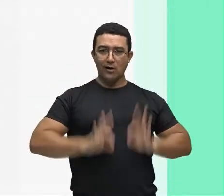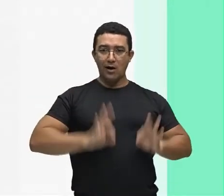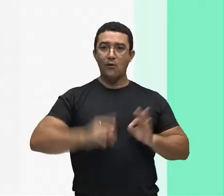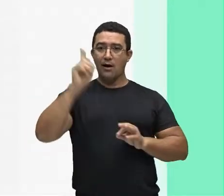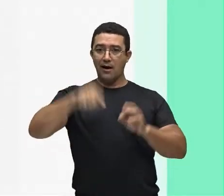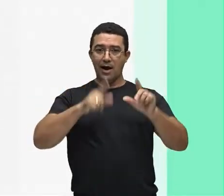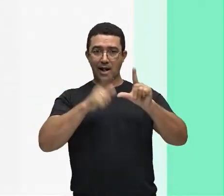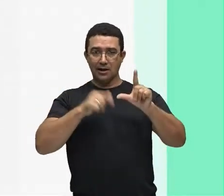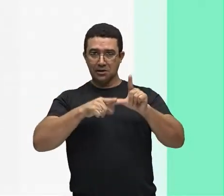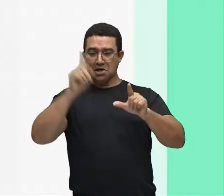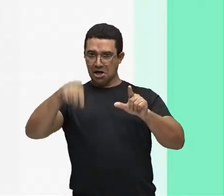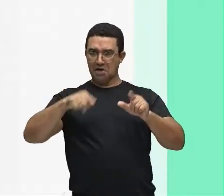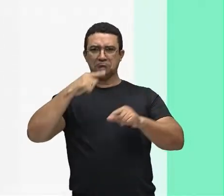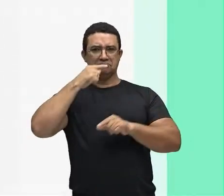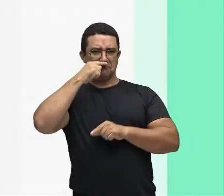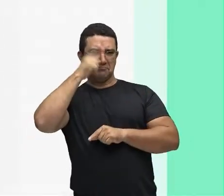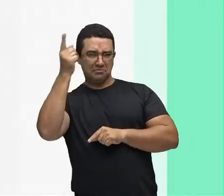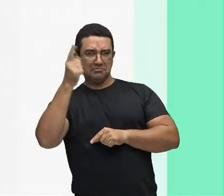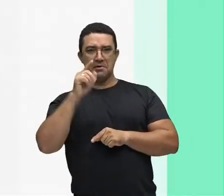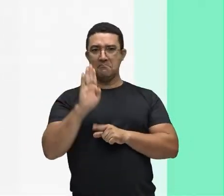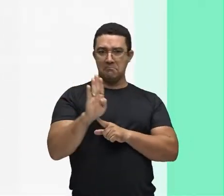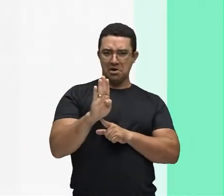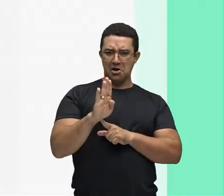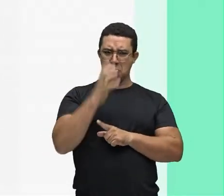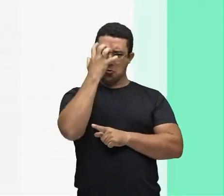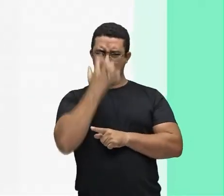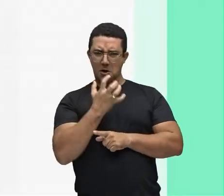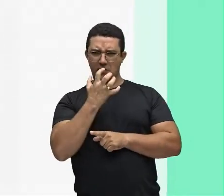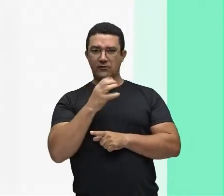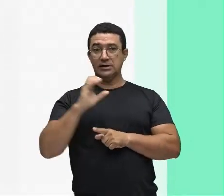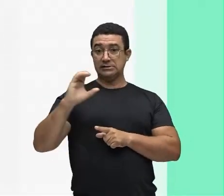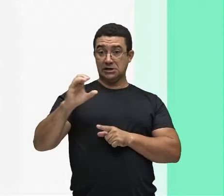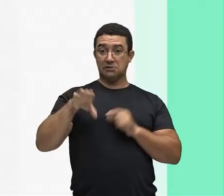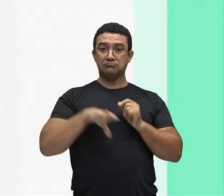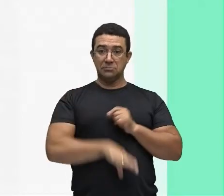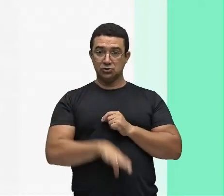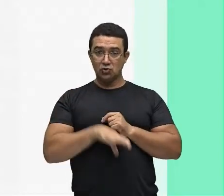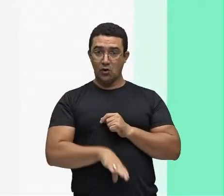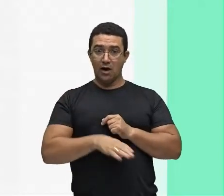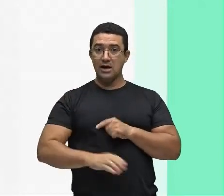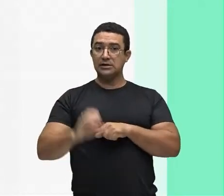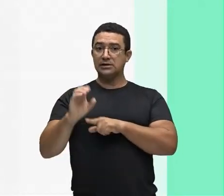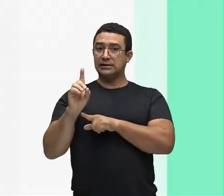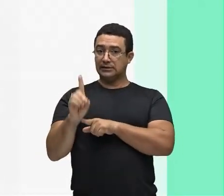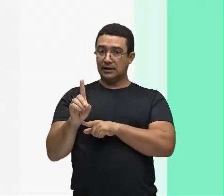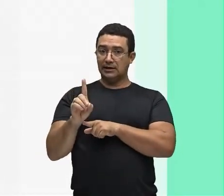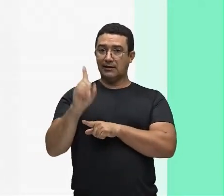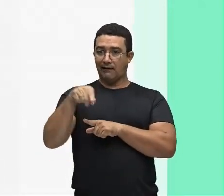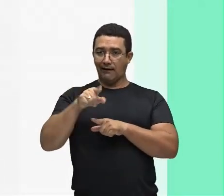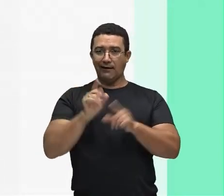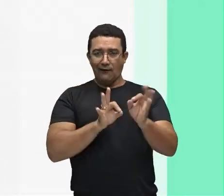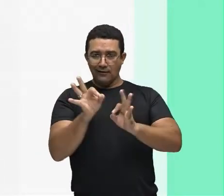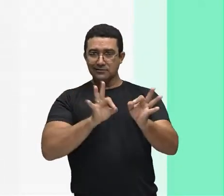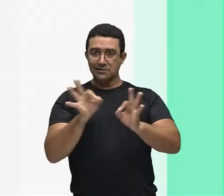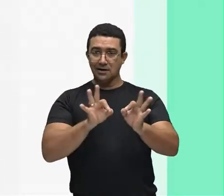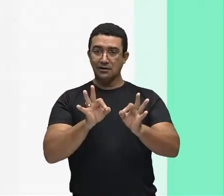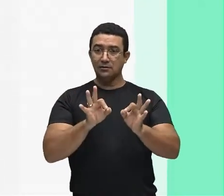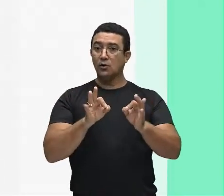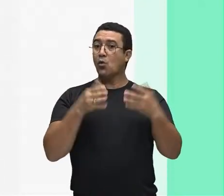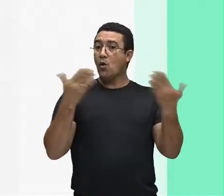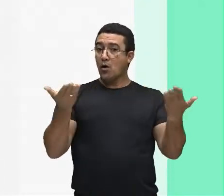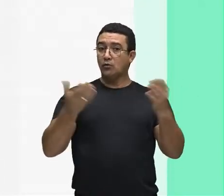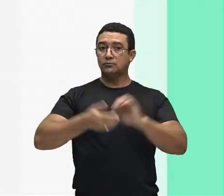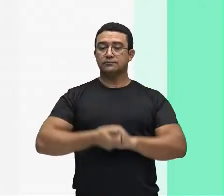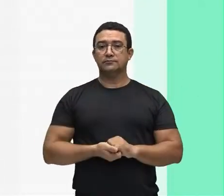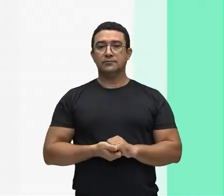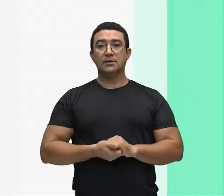A, ser vaidosa, letra B, zangar-se, letra C, menstruar ou letra D, ser organizada. E aí